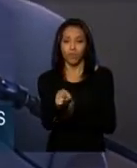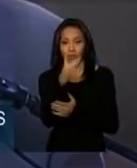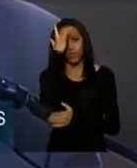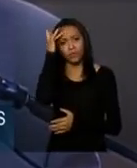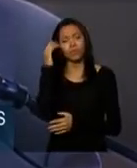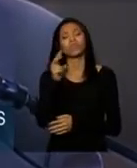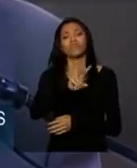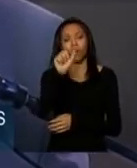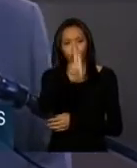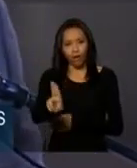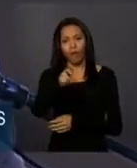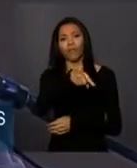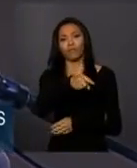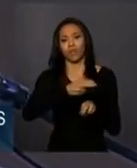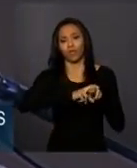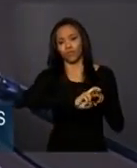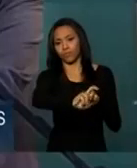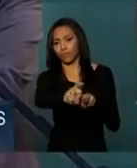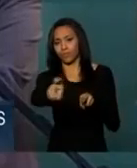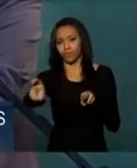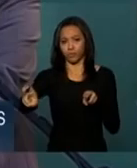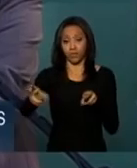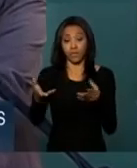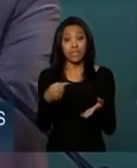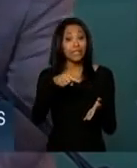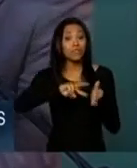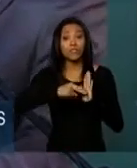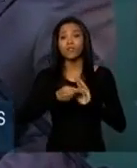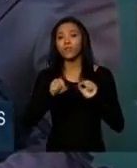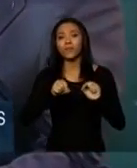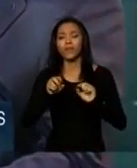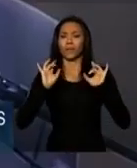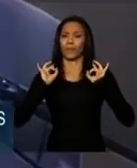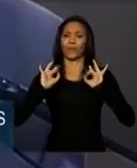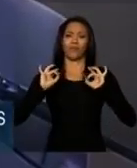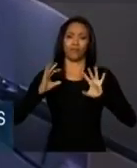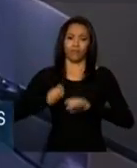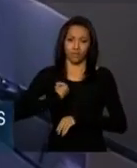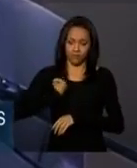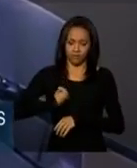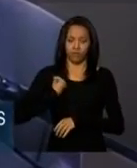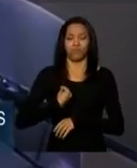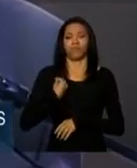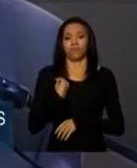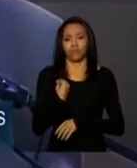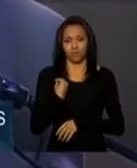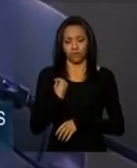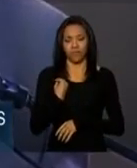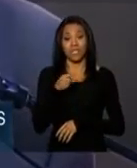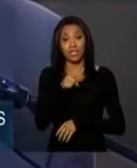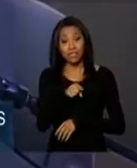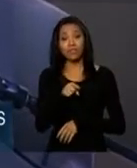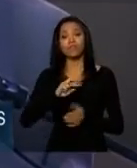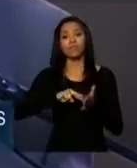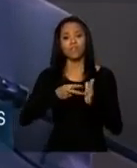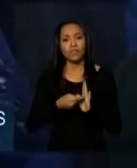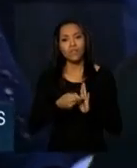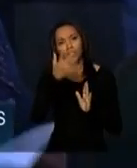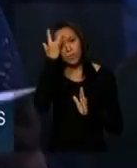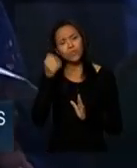pelo nosso metrô. Isso significa qualidade de vida. Isso significa inclusão de